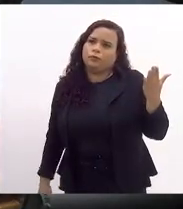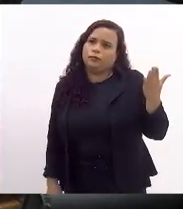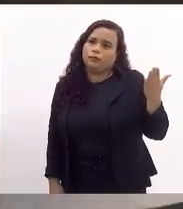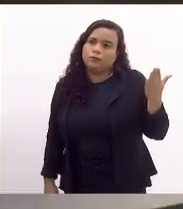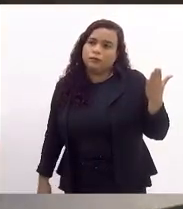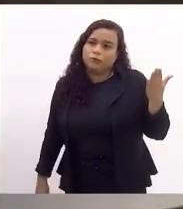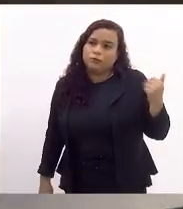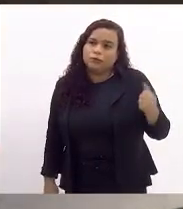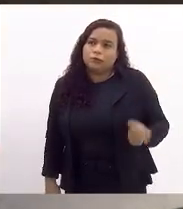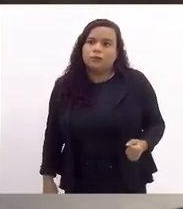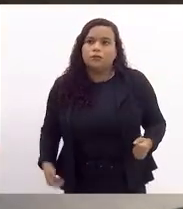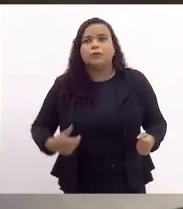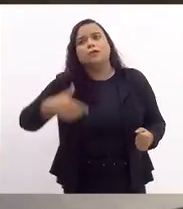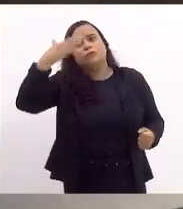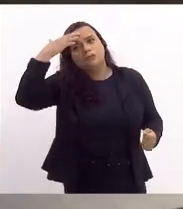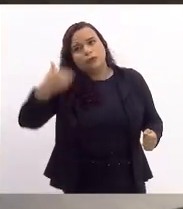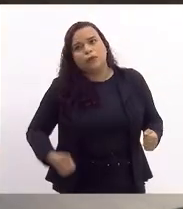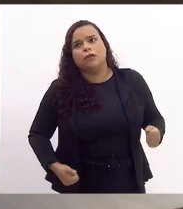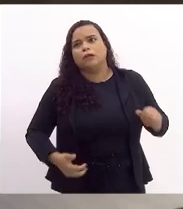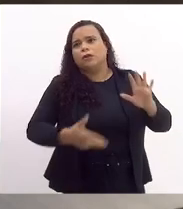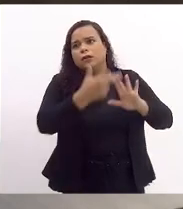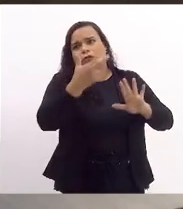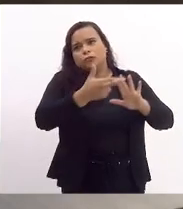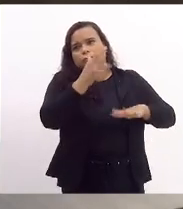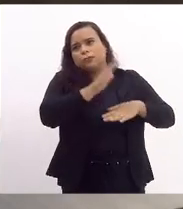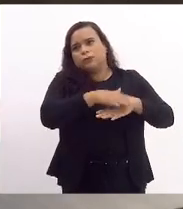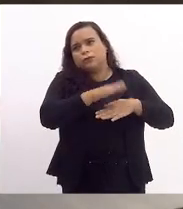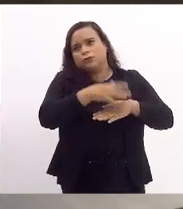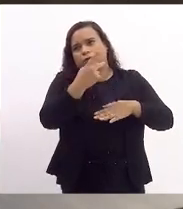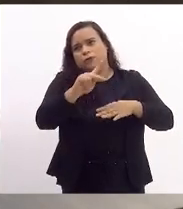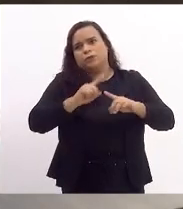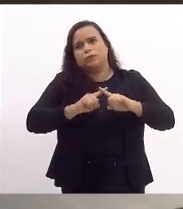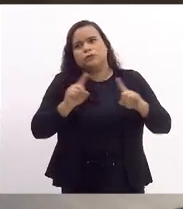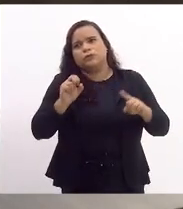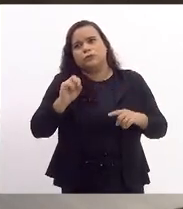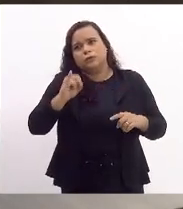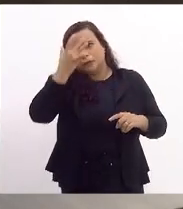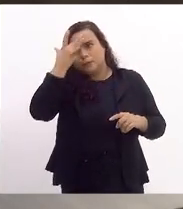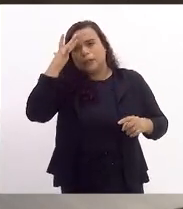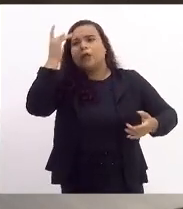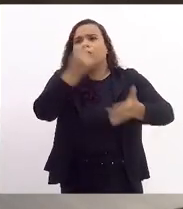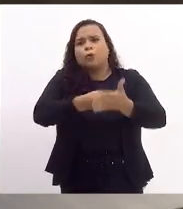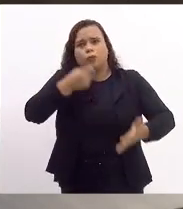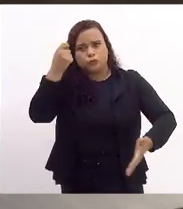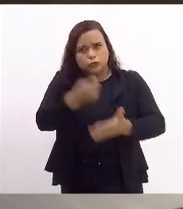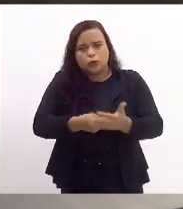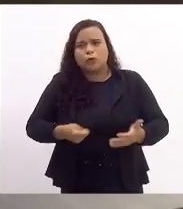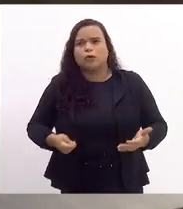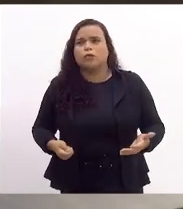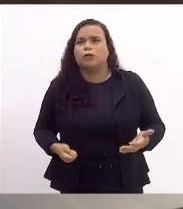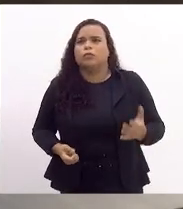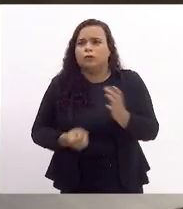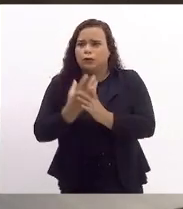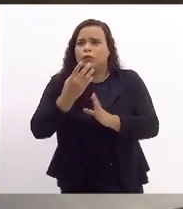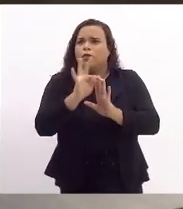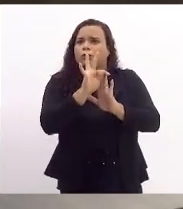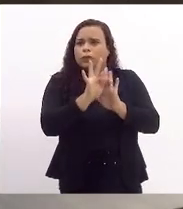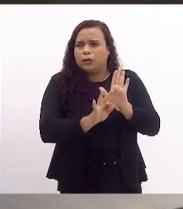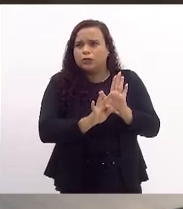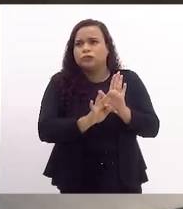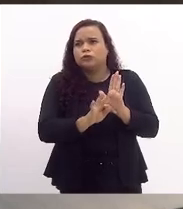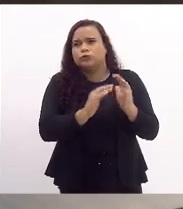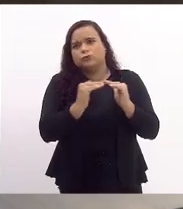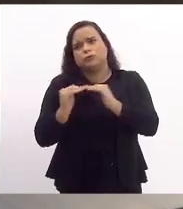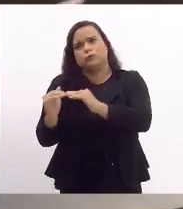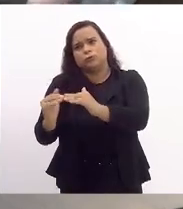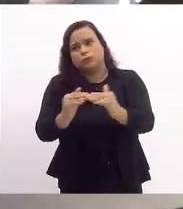o presente eu entendo o rendimento vai ser isso mas se tem alguém aqui que lutou para fazer o o texto há